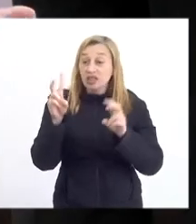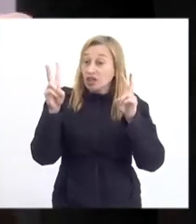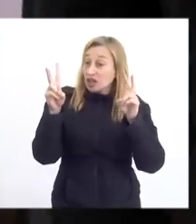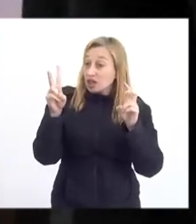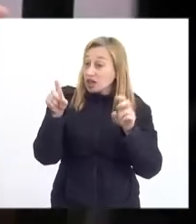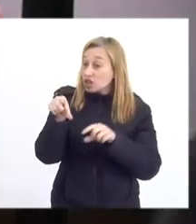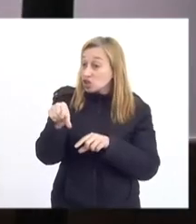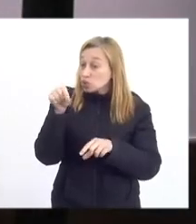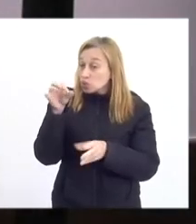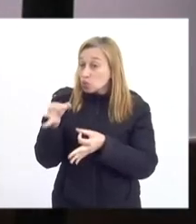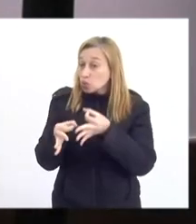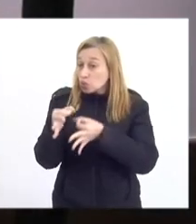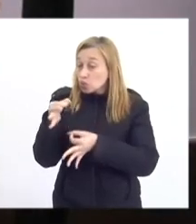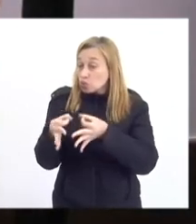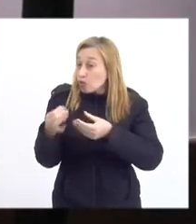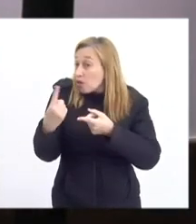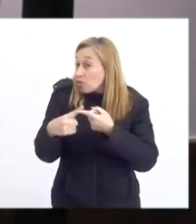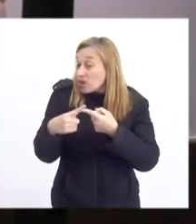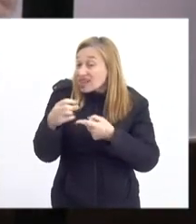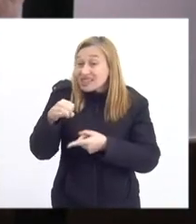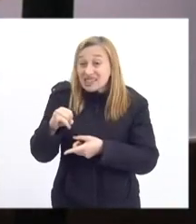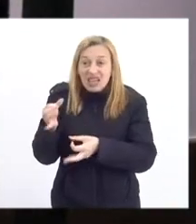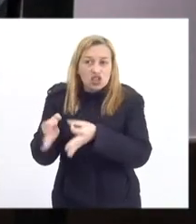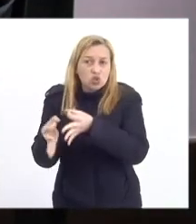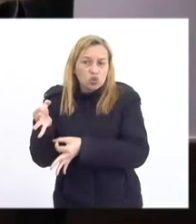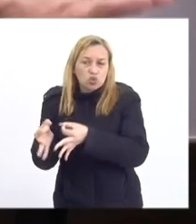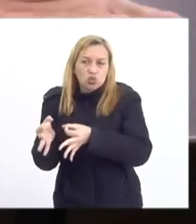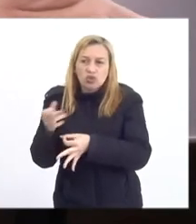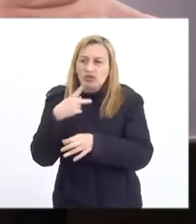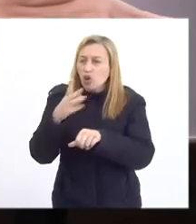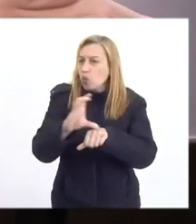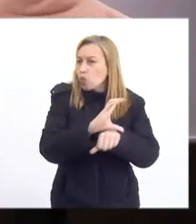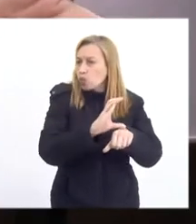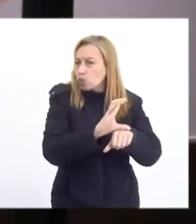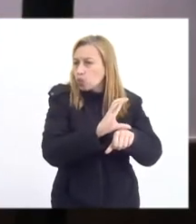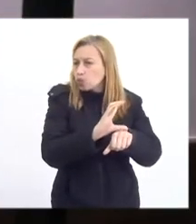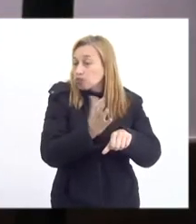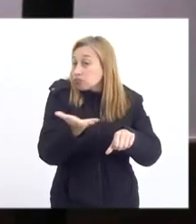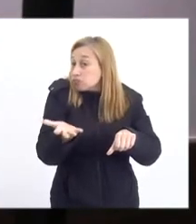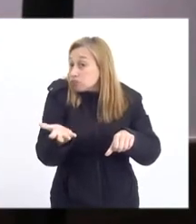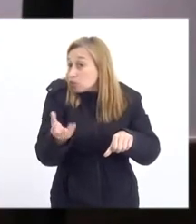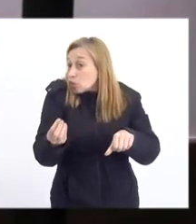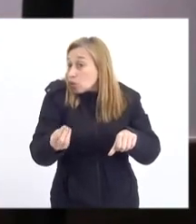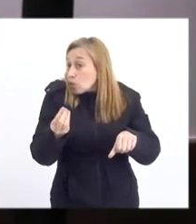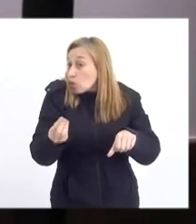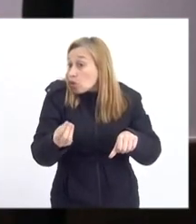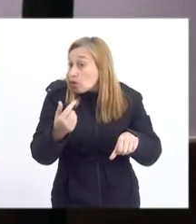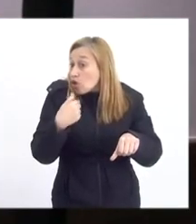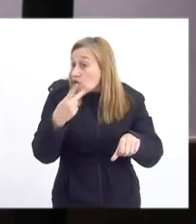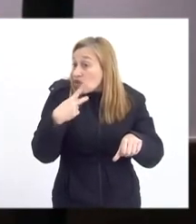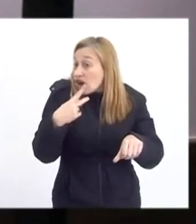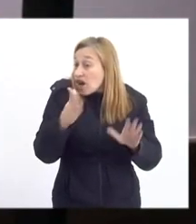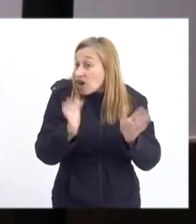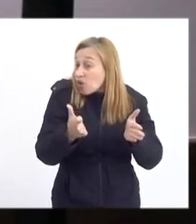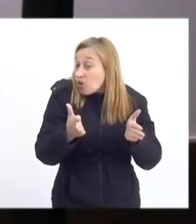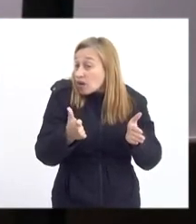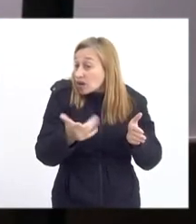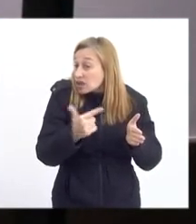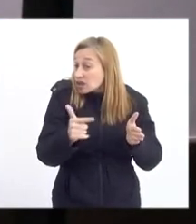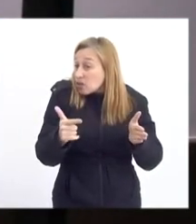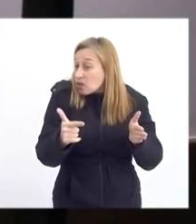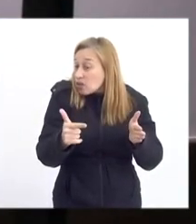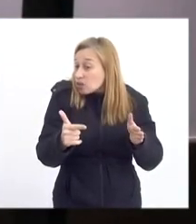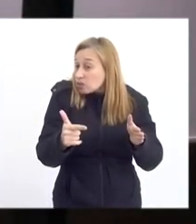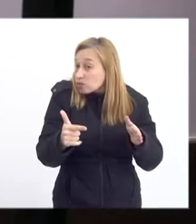judicial. Porque se a justiça disse que é constitucional, como é que eu vou dizer agora